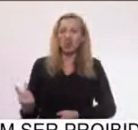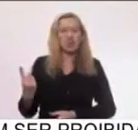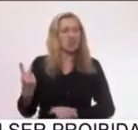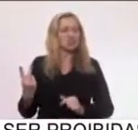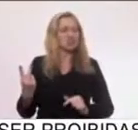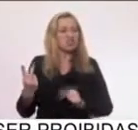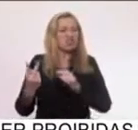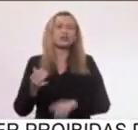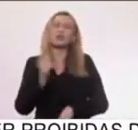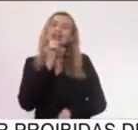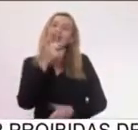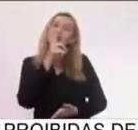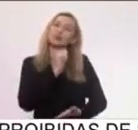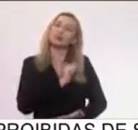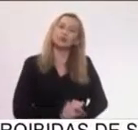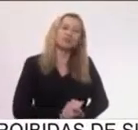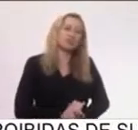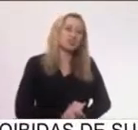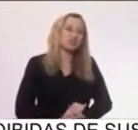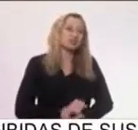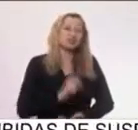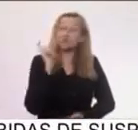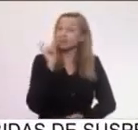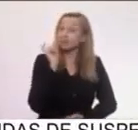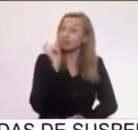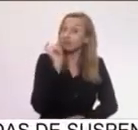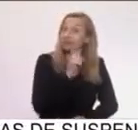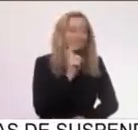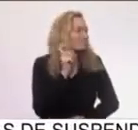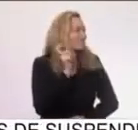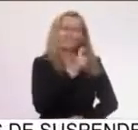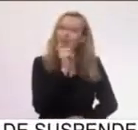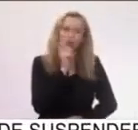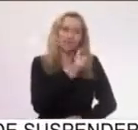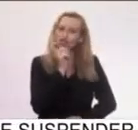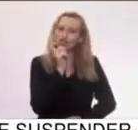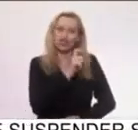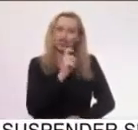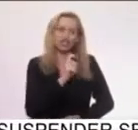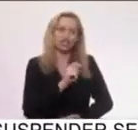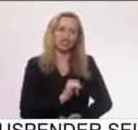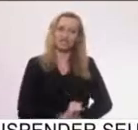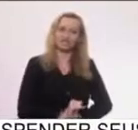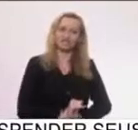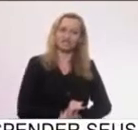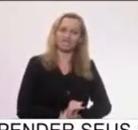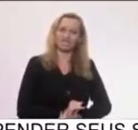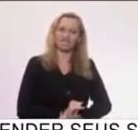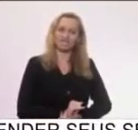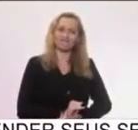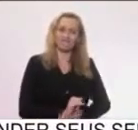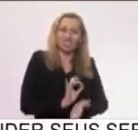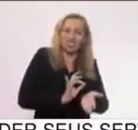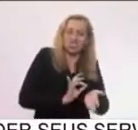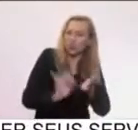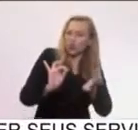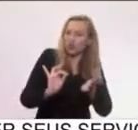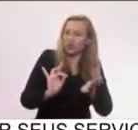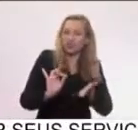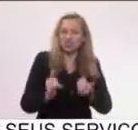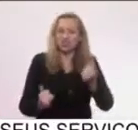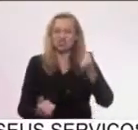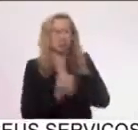esses como, por exemplo, não mentir, não ludibriar organismos internacionais, não